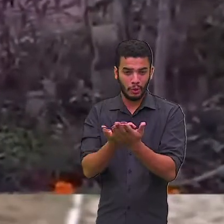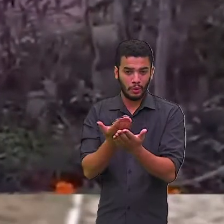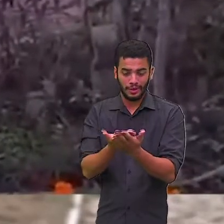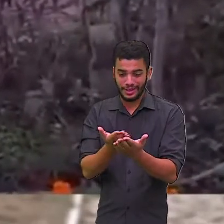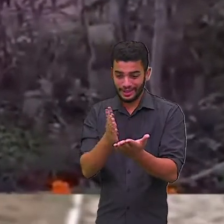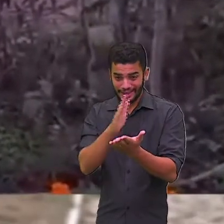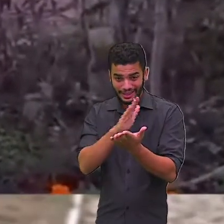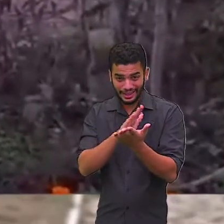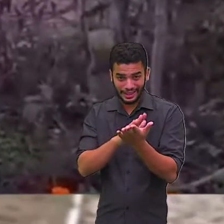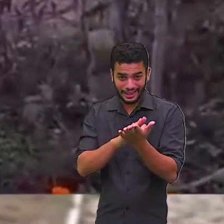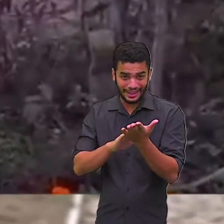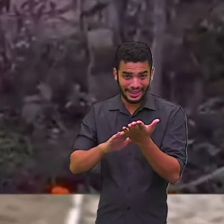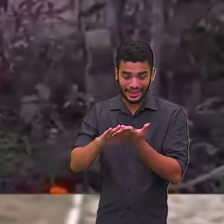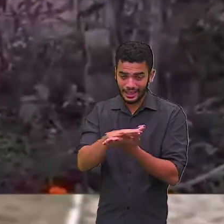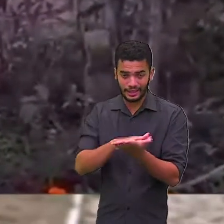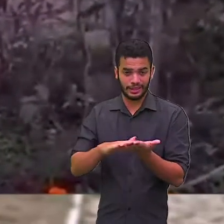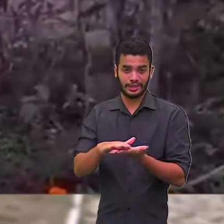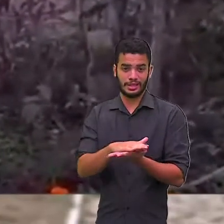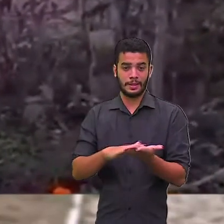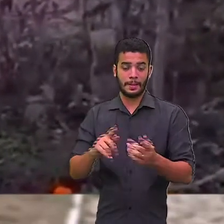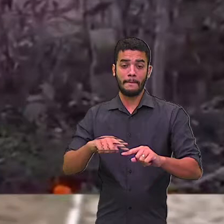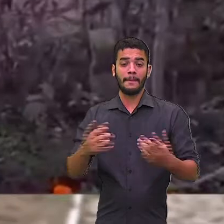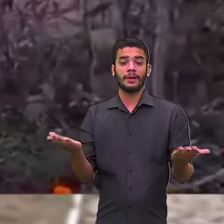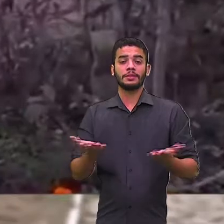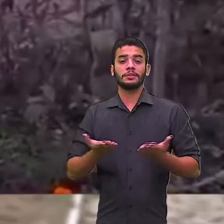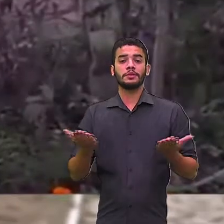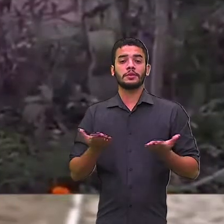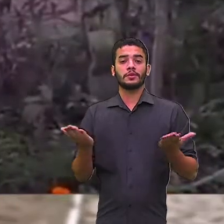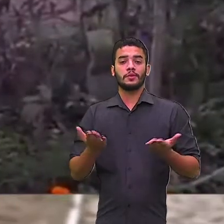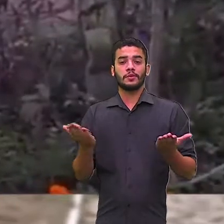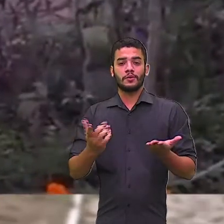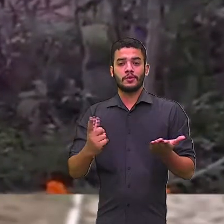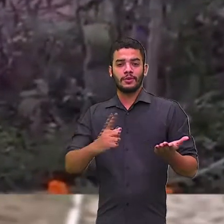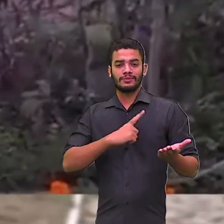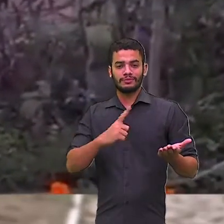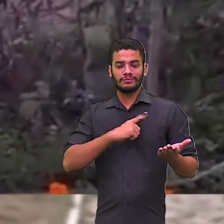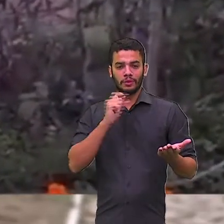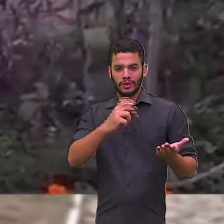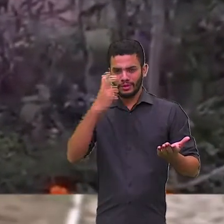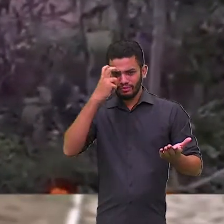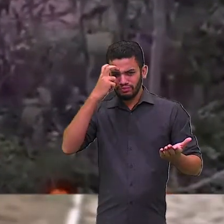o Bernardo é um movimento cultural da cultura